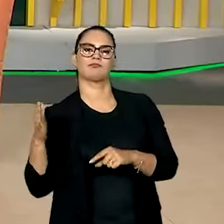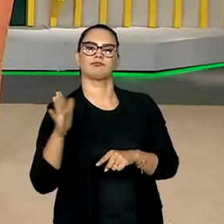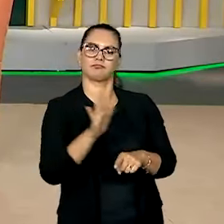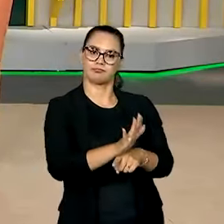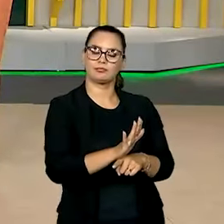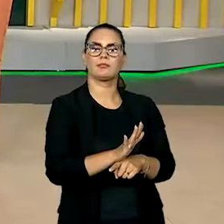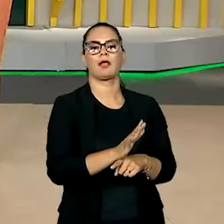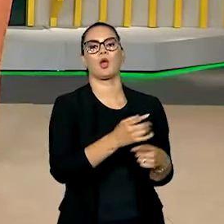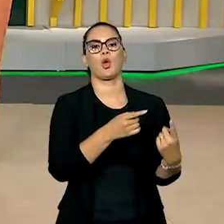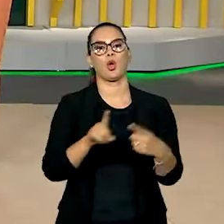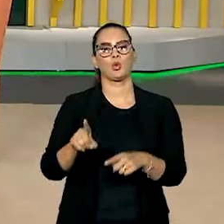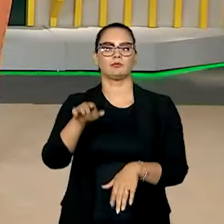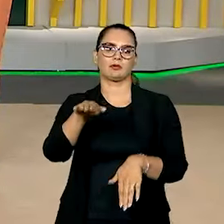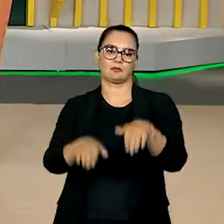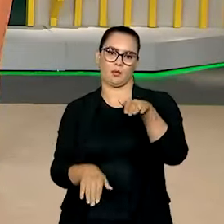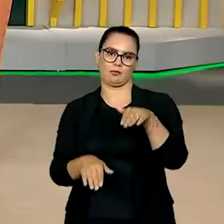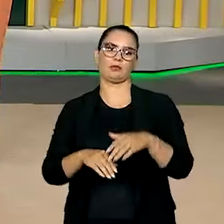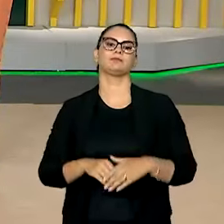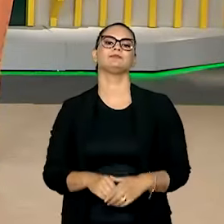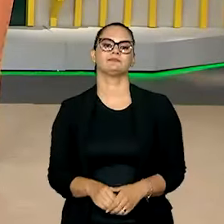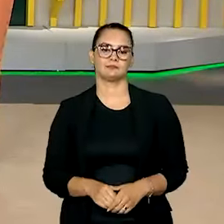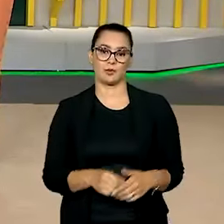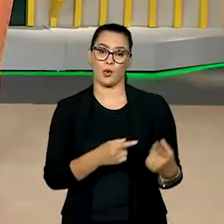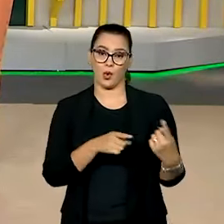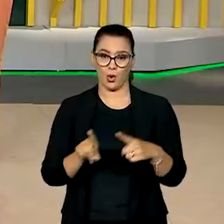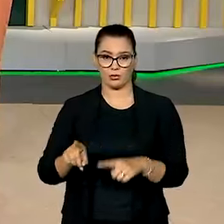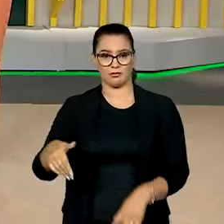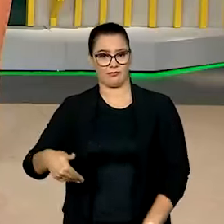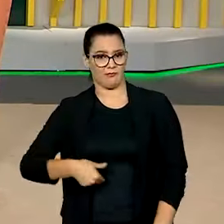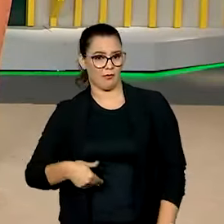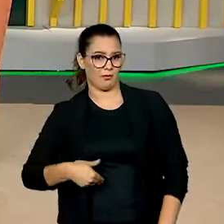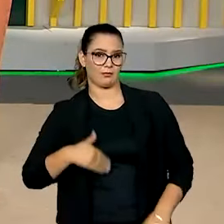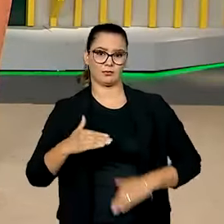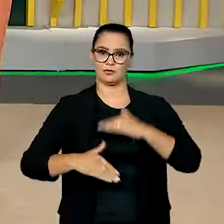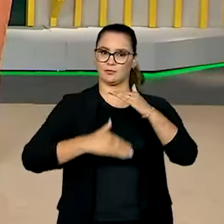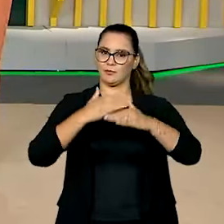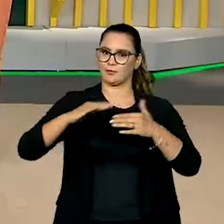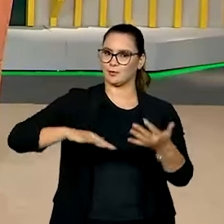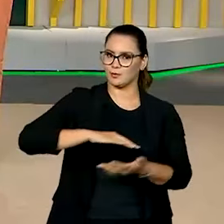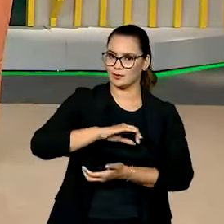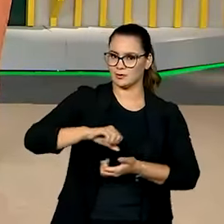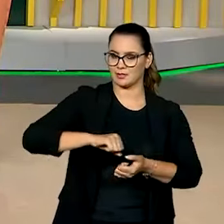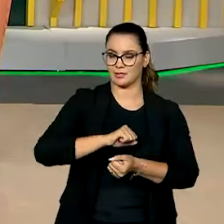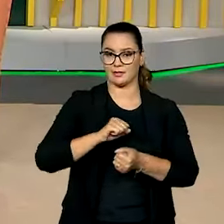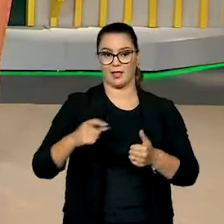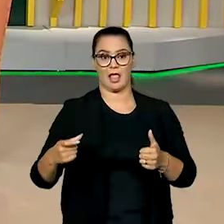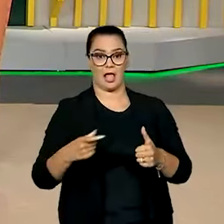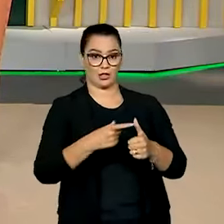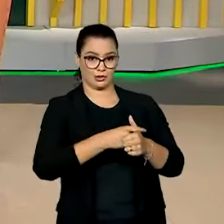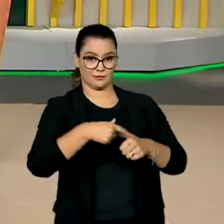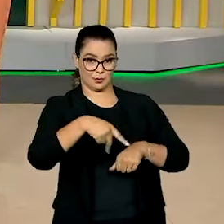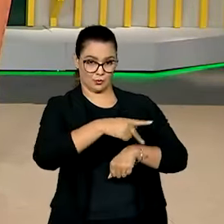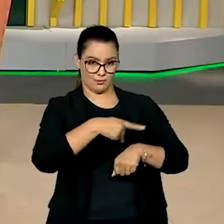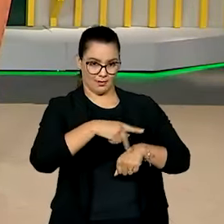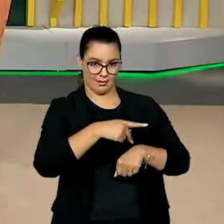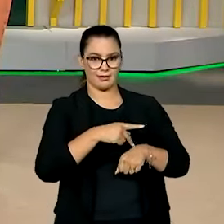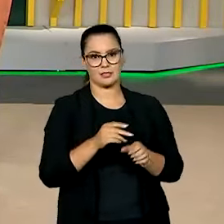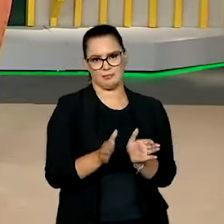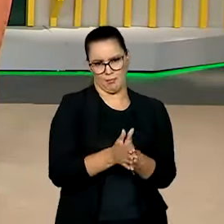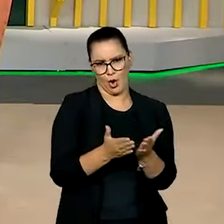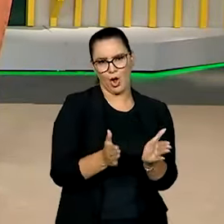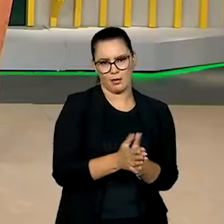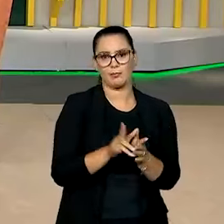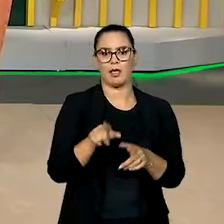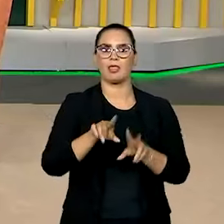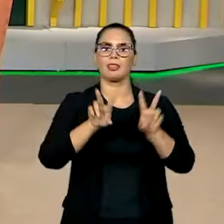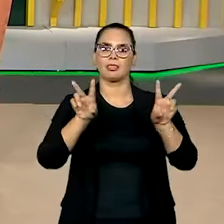de combater as desigualdades. É o combate à fome, o desenvolvimento sustentável e a dívida dos países de baixa renda